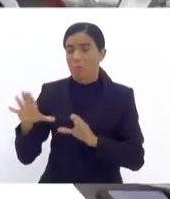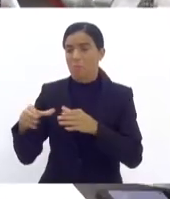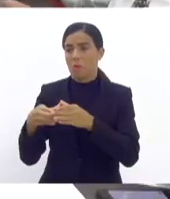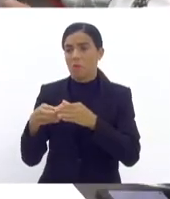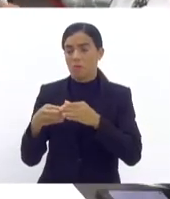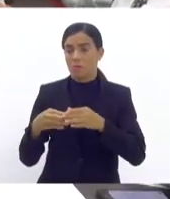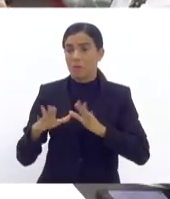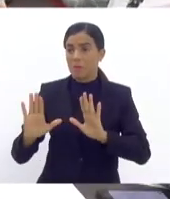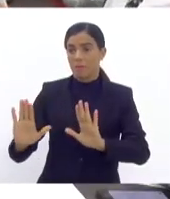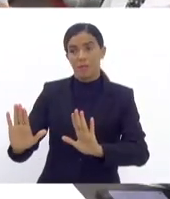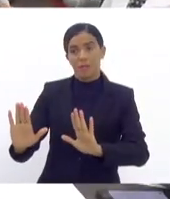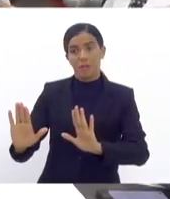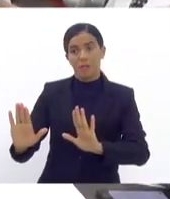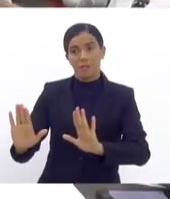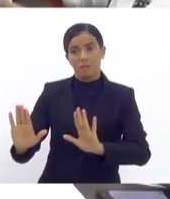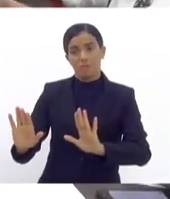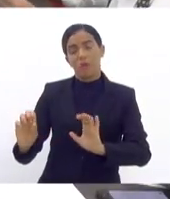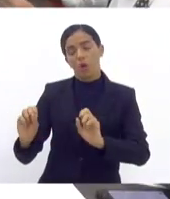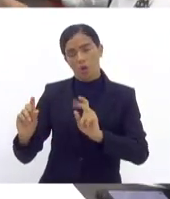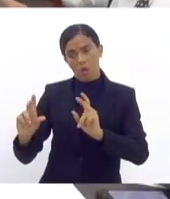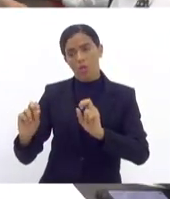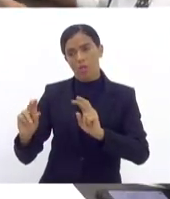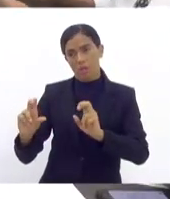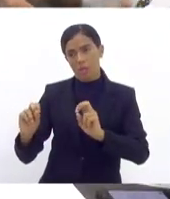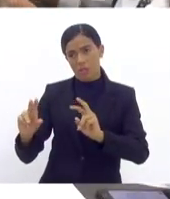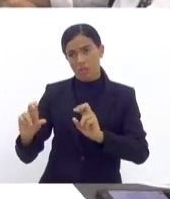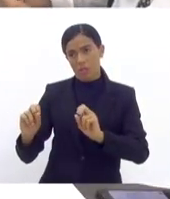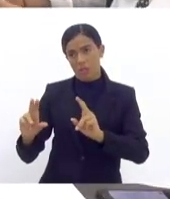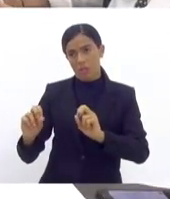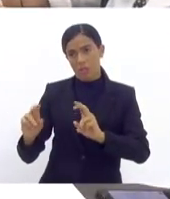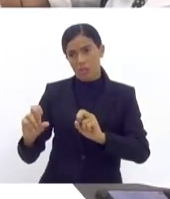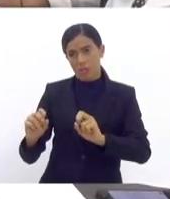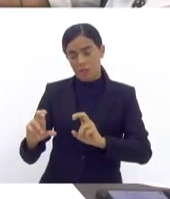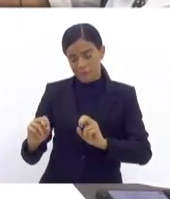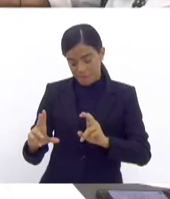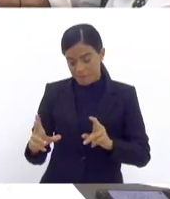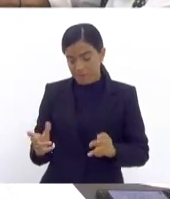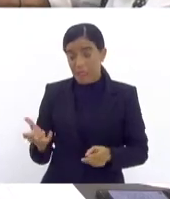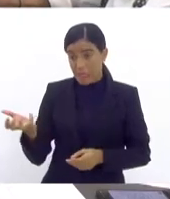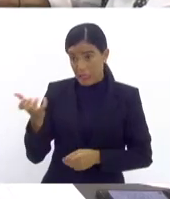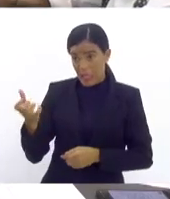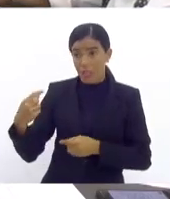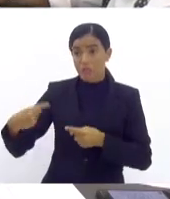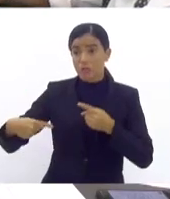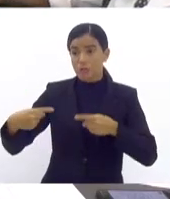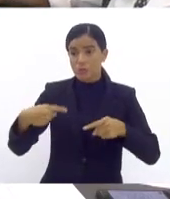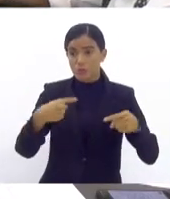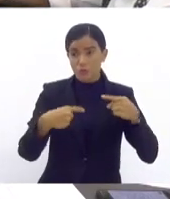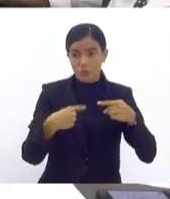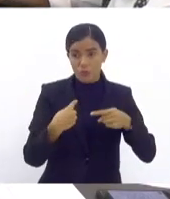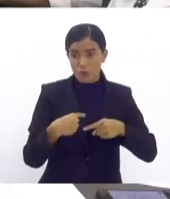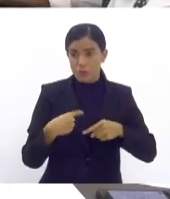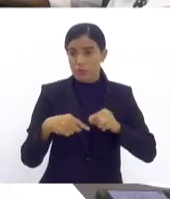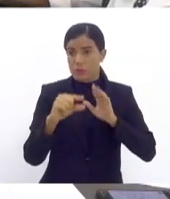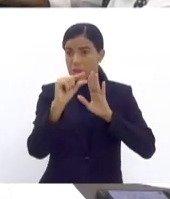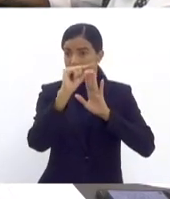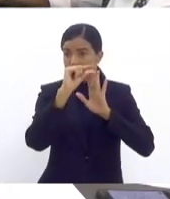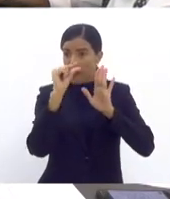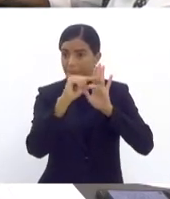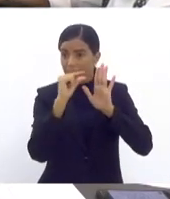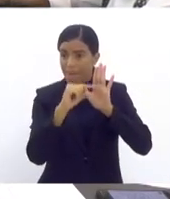aprovada a votação em bloco. Isso, mas eu Vossa Excelência tem, eu ia fazer essa menção, se Vossa Excelência quer discutir algum dos itens, eu vou pedir, que é o